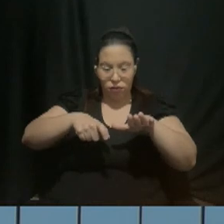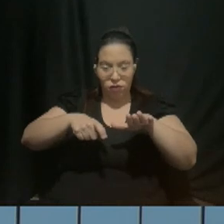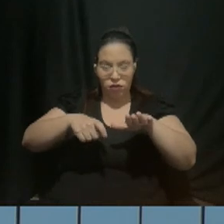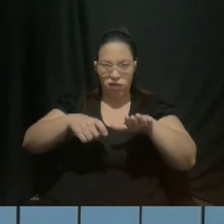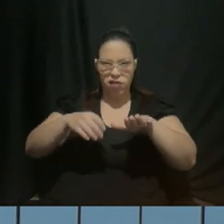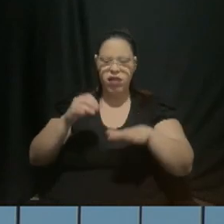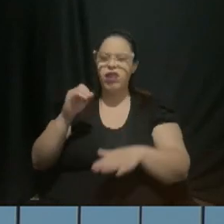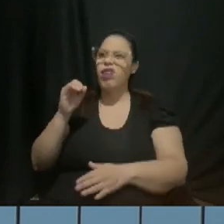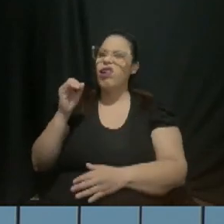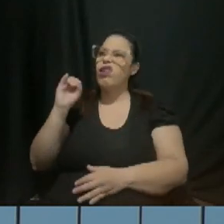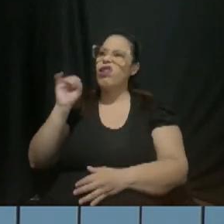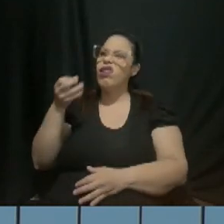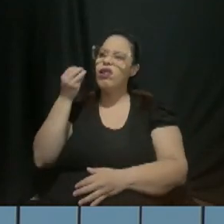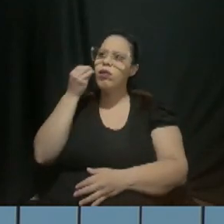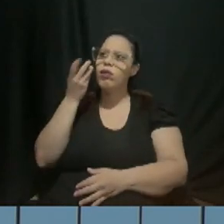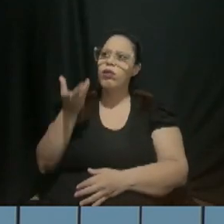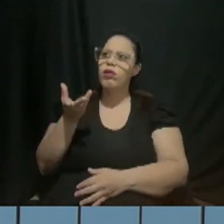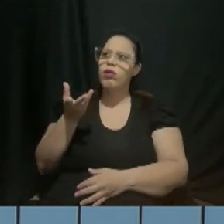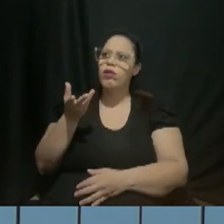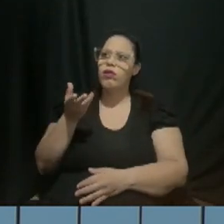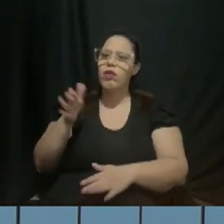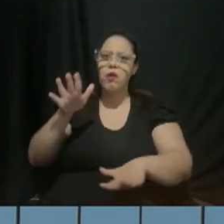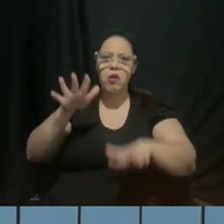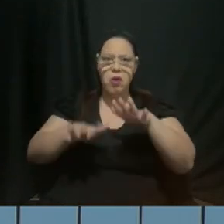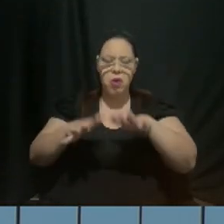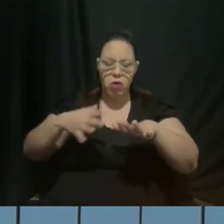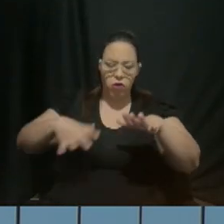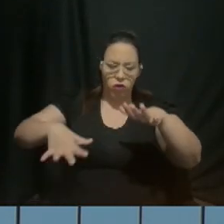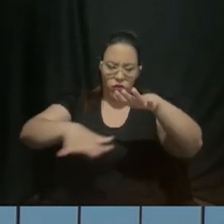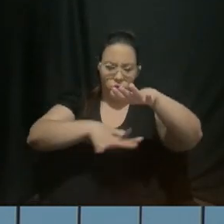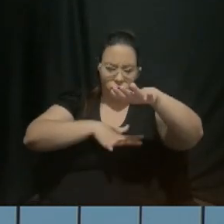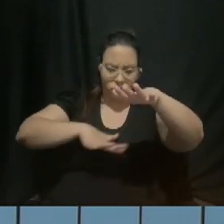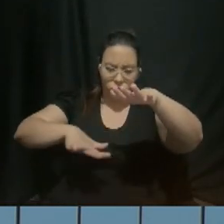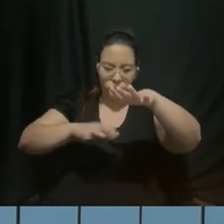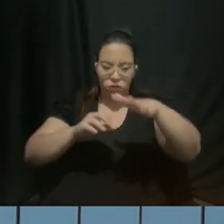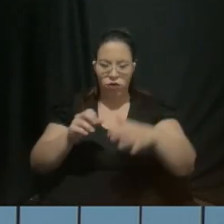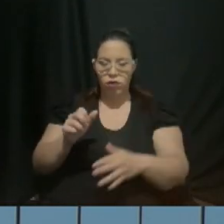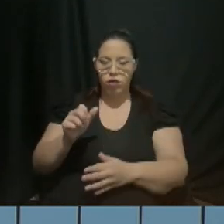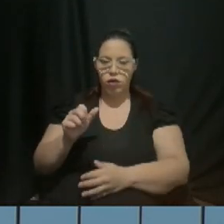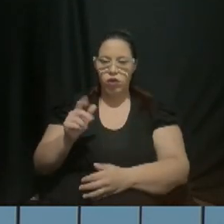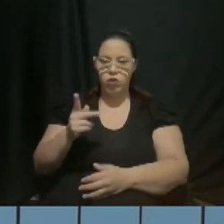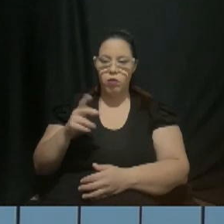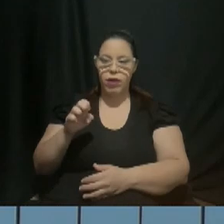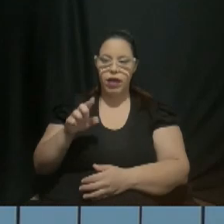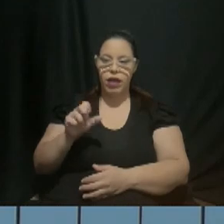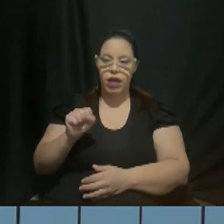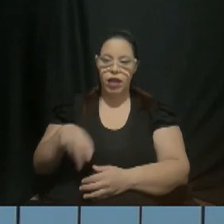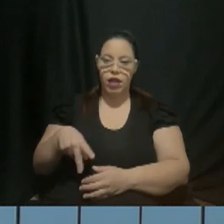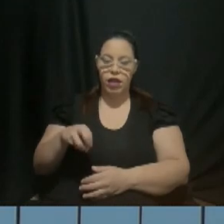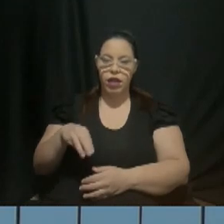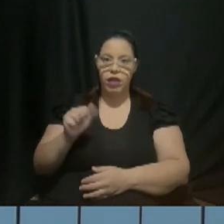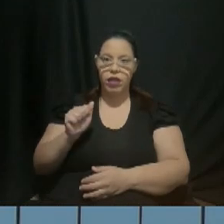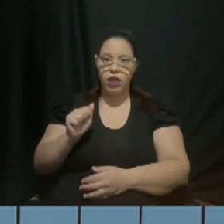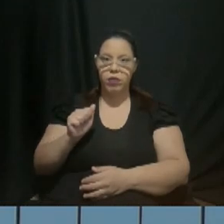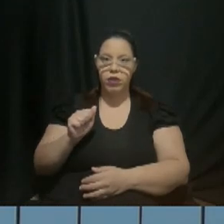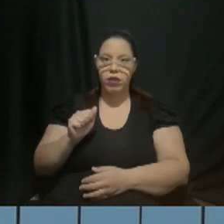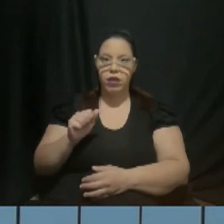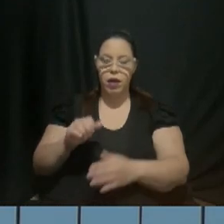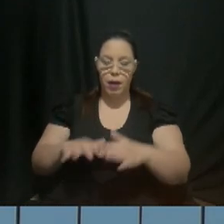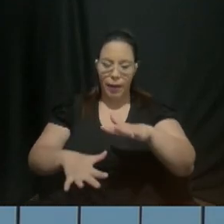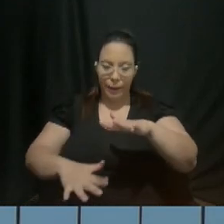movimento da parte interna do plasma, da parte mais do magma mesmo da Terra